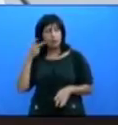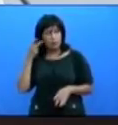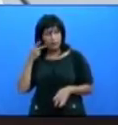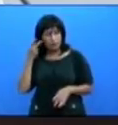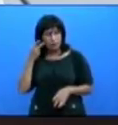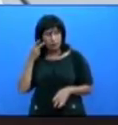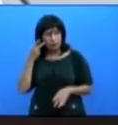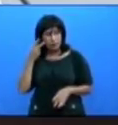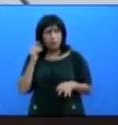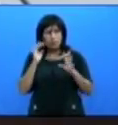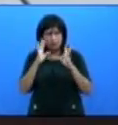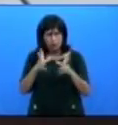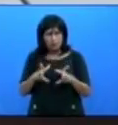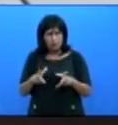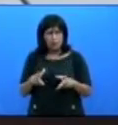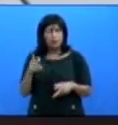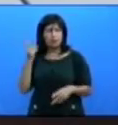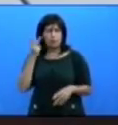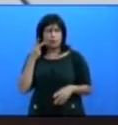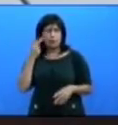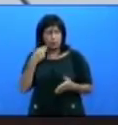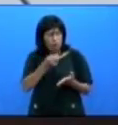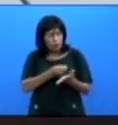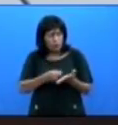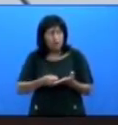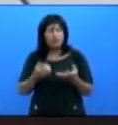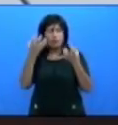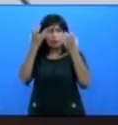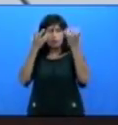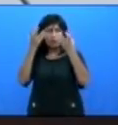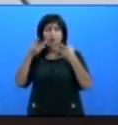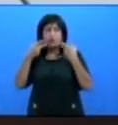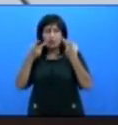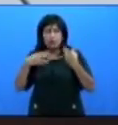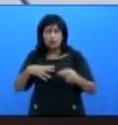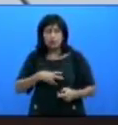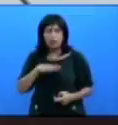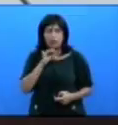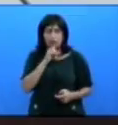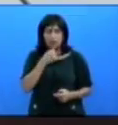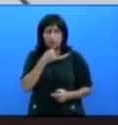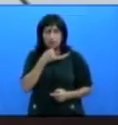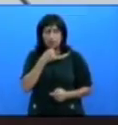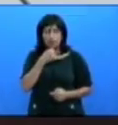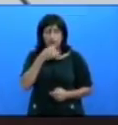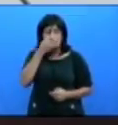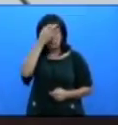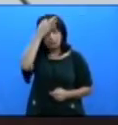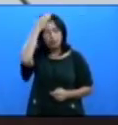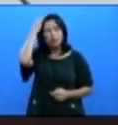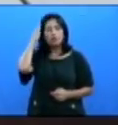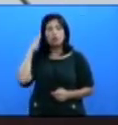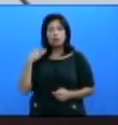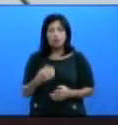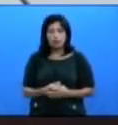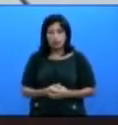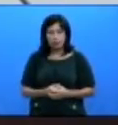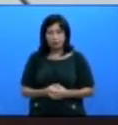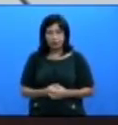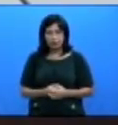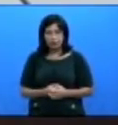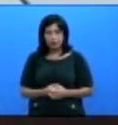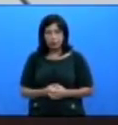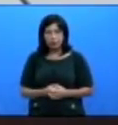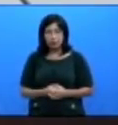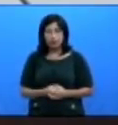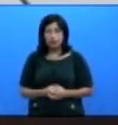o vereador Joel de Melo Platibanda, o vereador Joaquim Pereira de Castilho. Portanto,